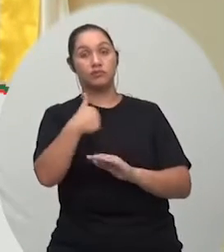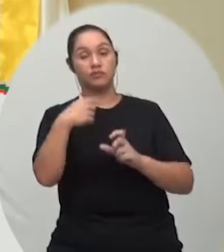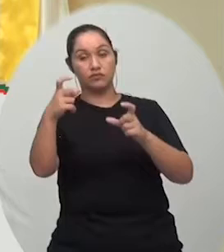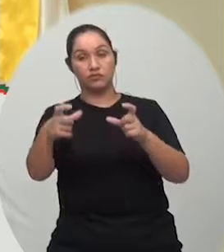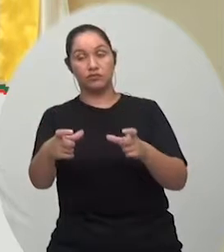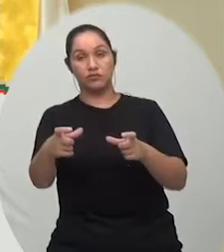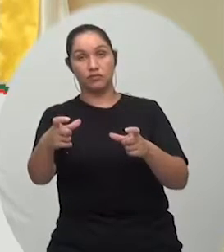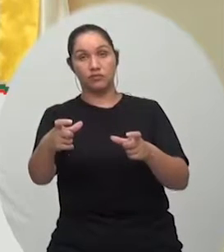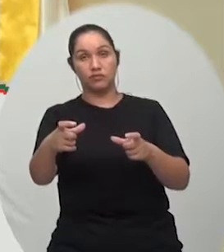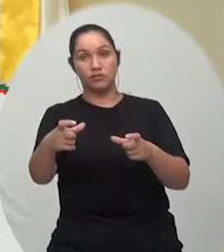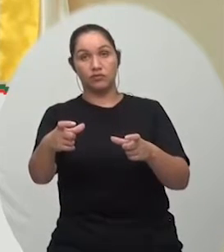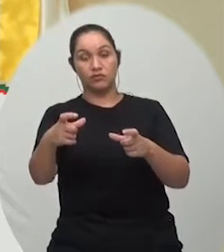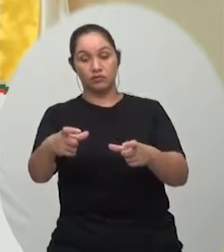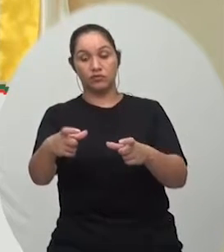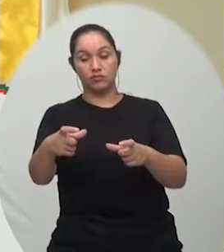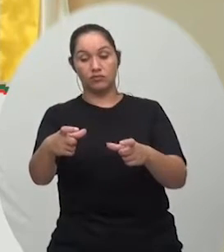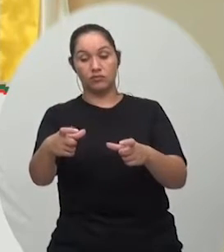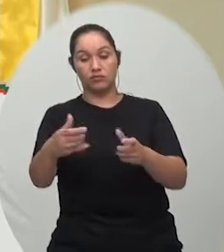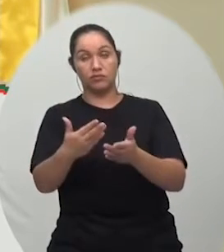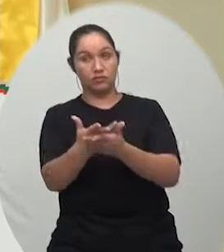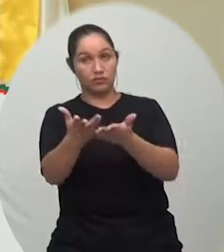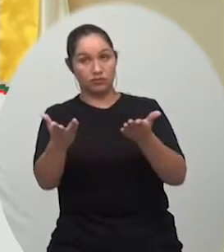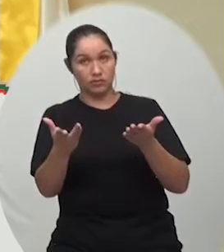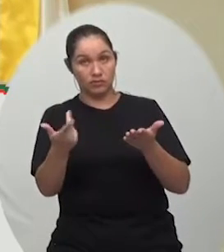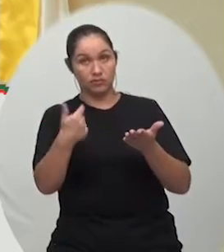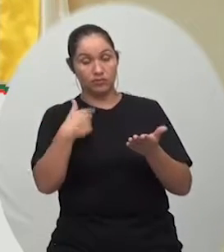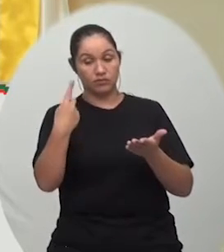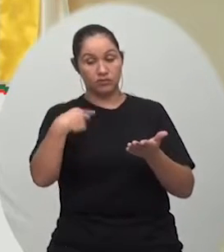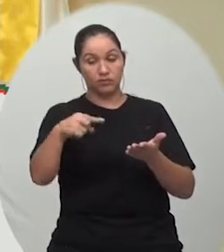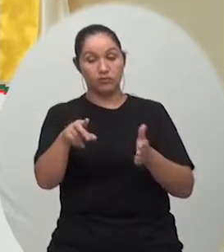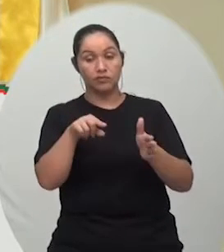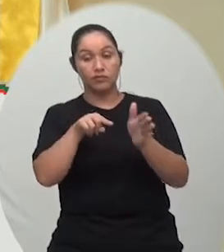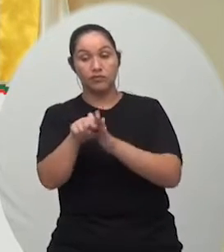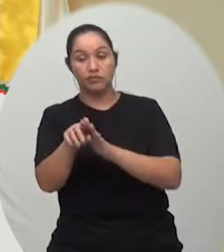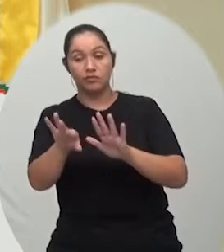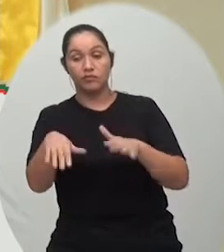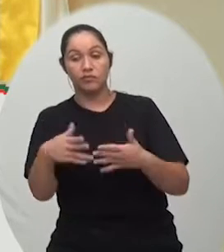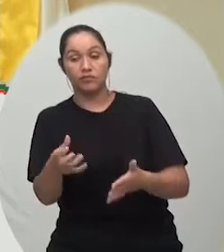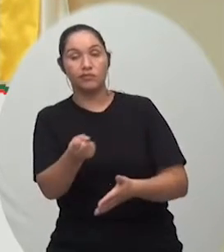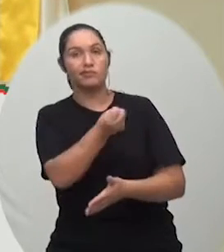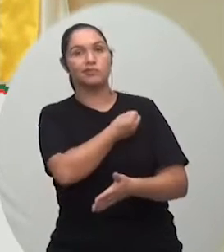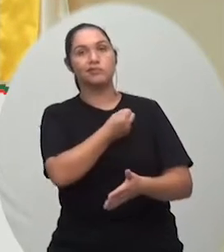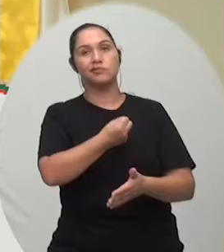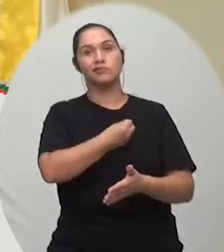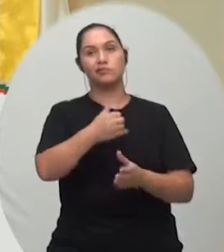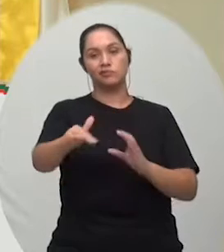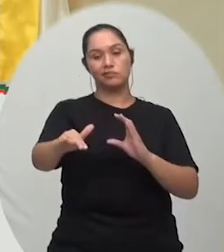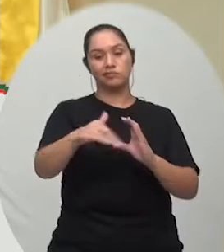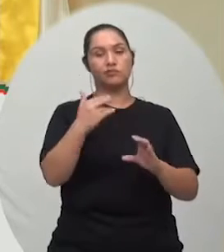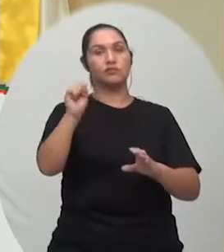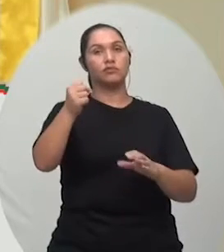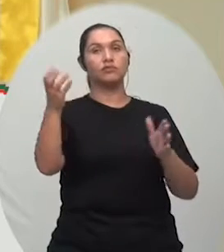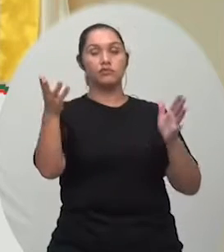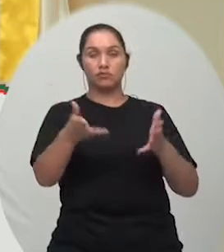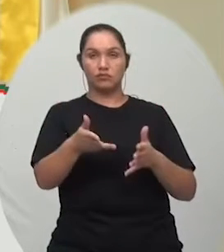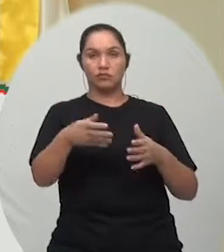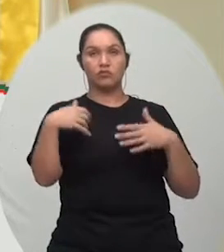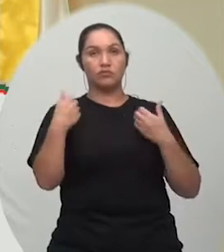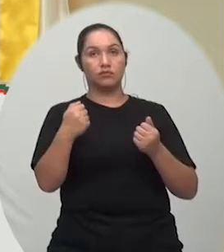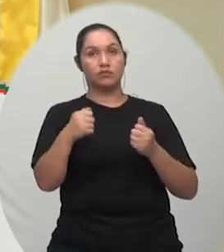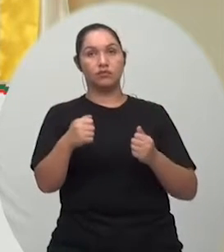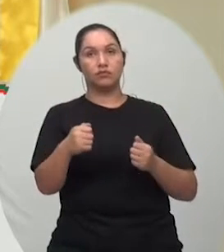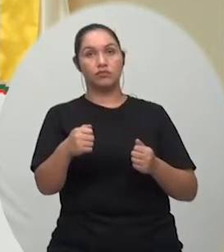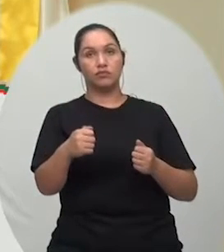no setor de licitações, e eles me passaram alguns dados. Claro, é necessário, nós temos agora essa resposta da FANCRI, resposta